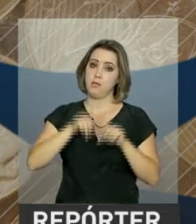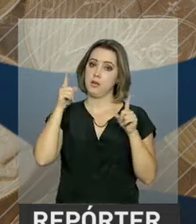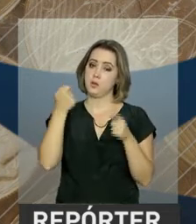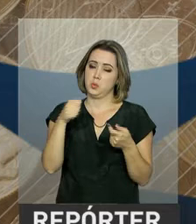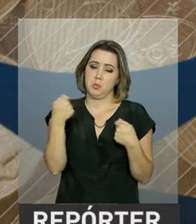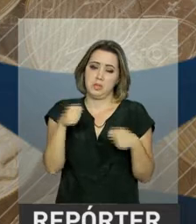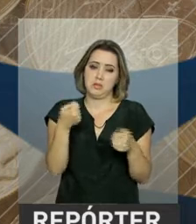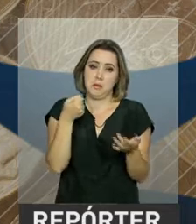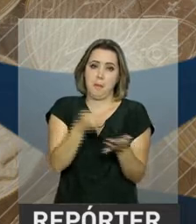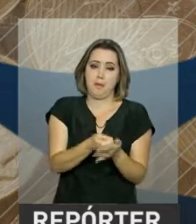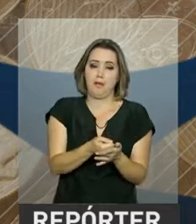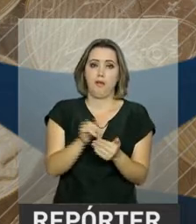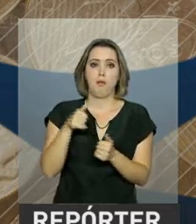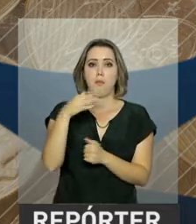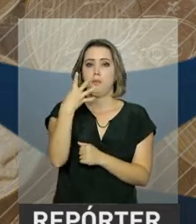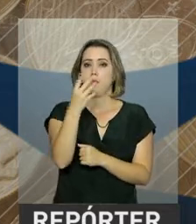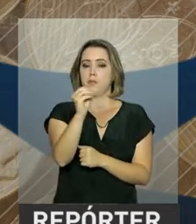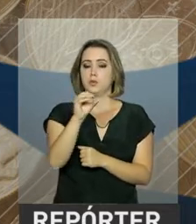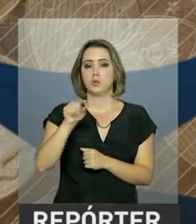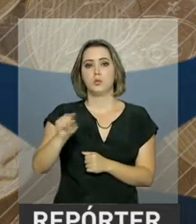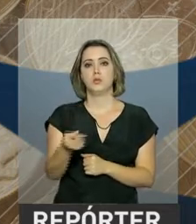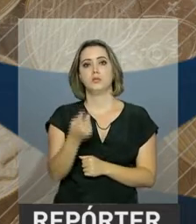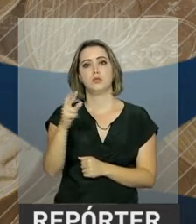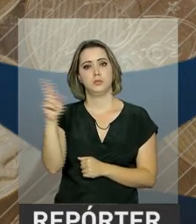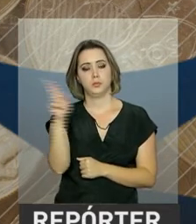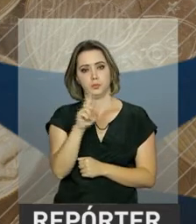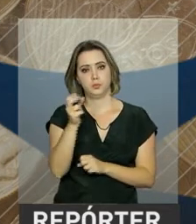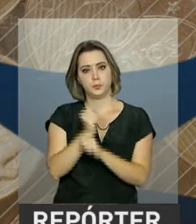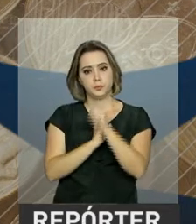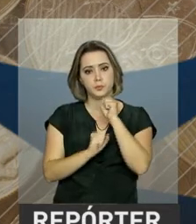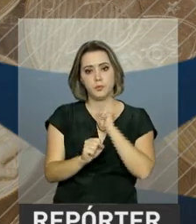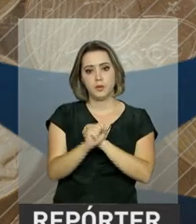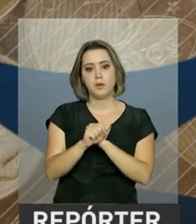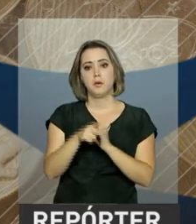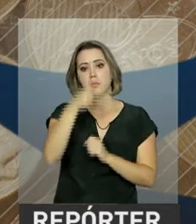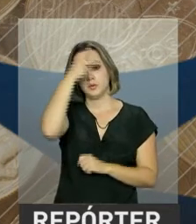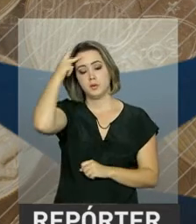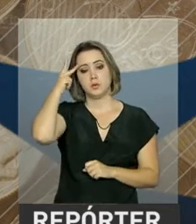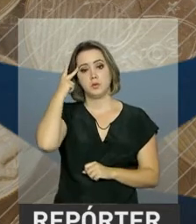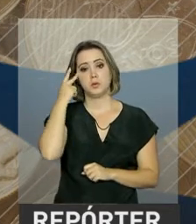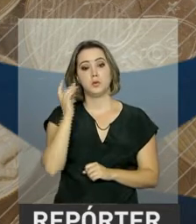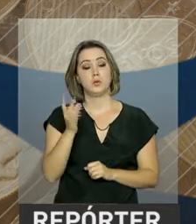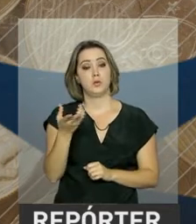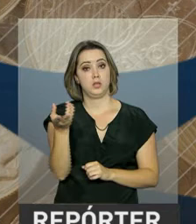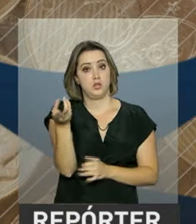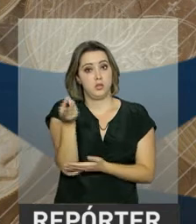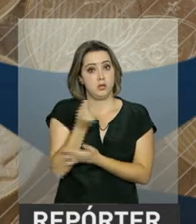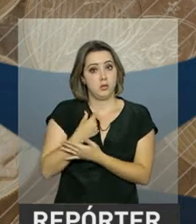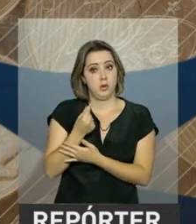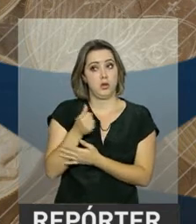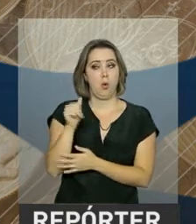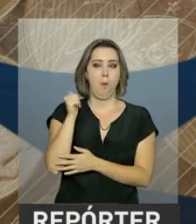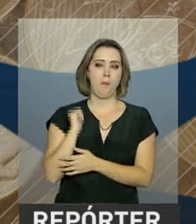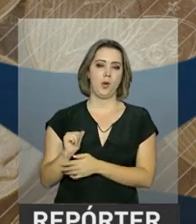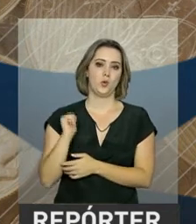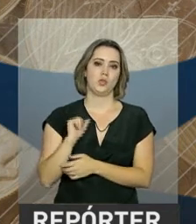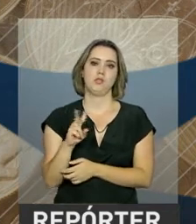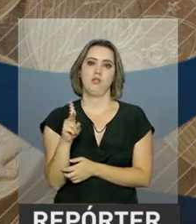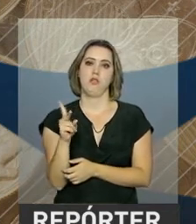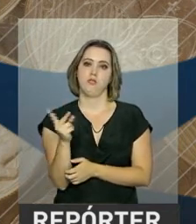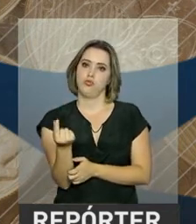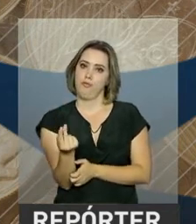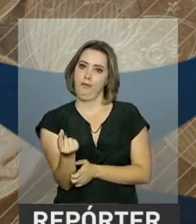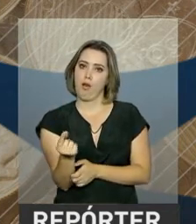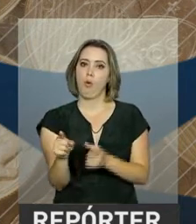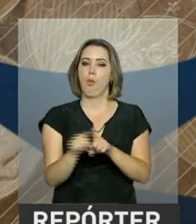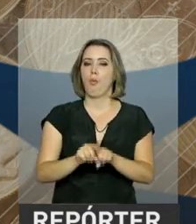mil no ano passado, quem obteve ganhos de capital ou realizou operações em bolsas de valores e ainda